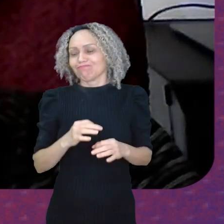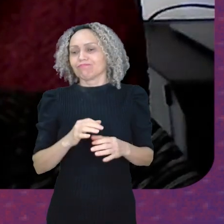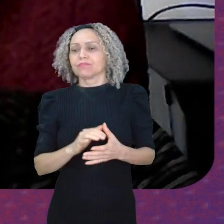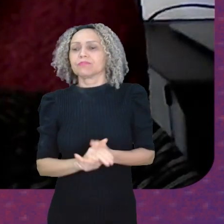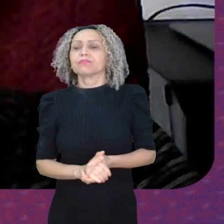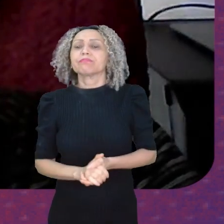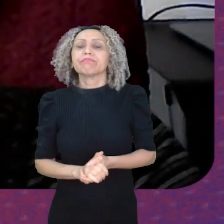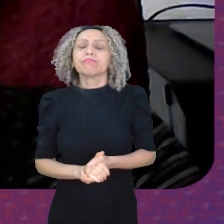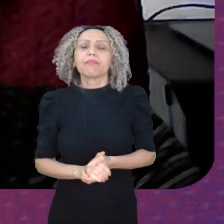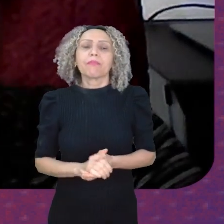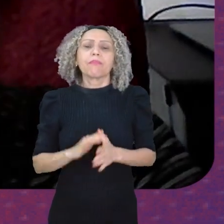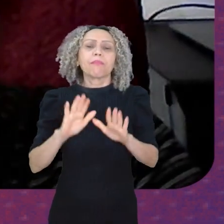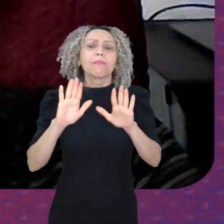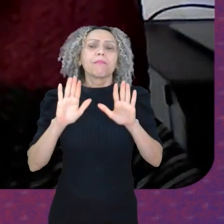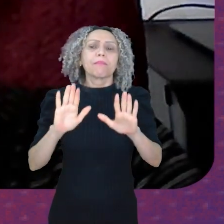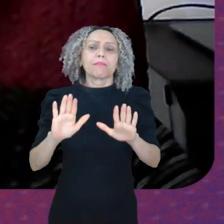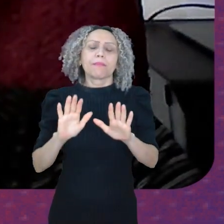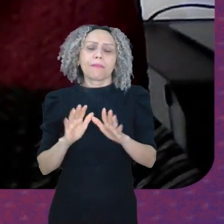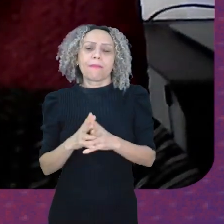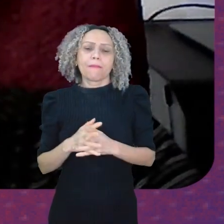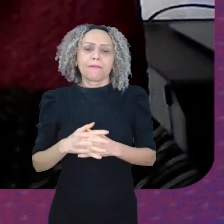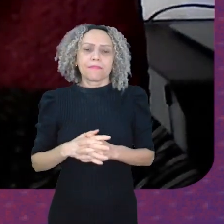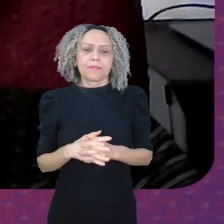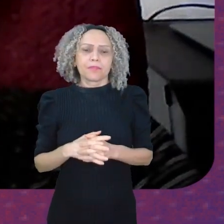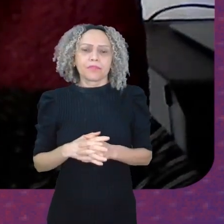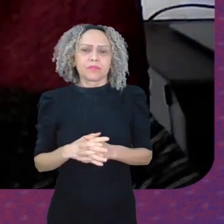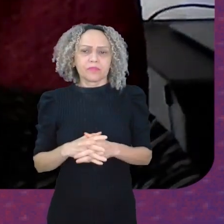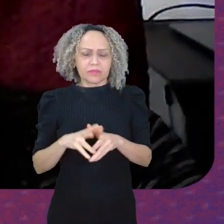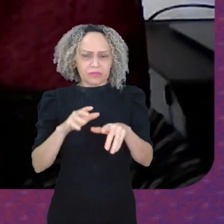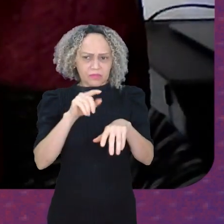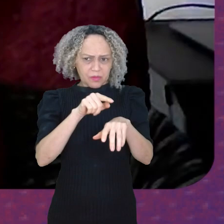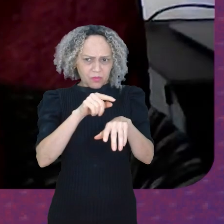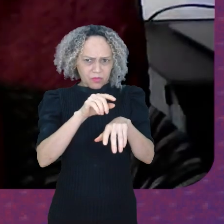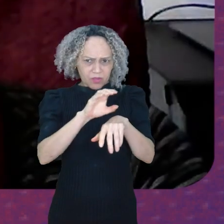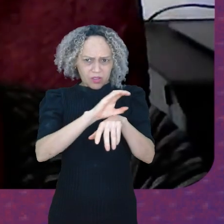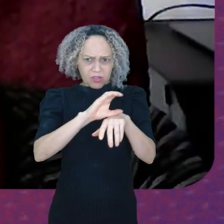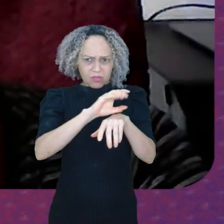Mas, depois da Constituição,